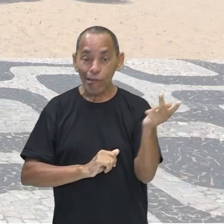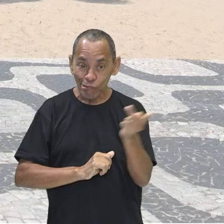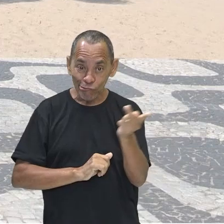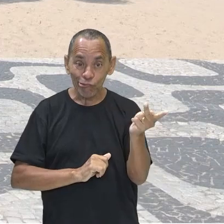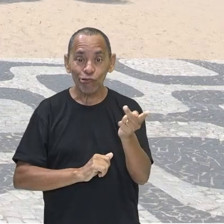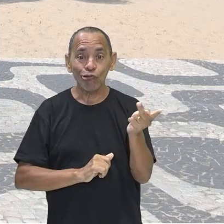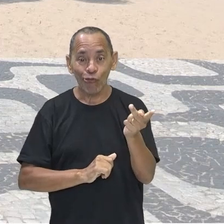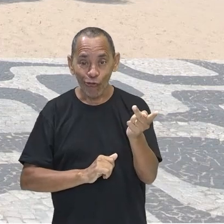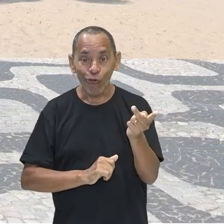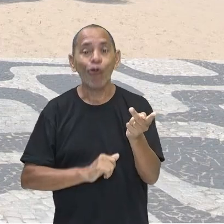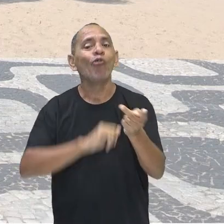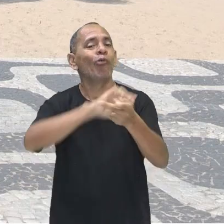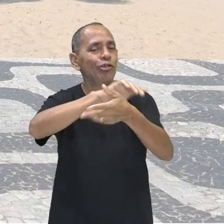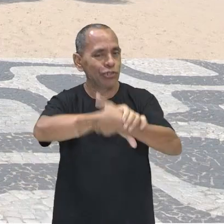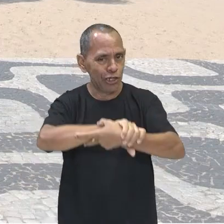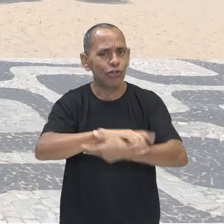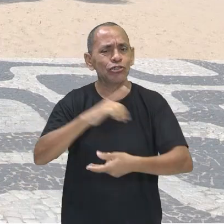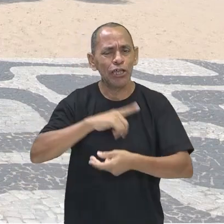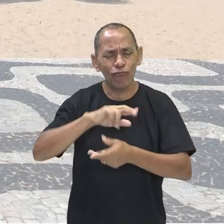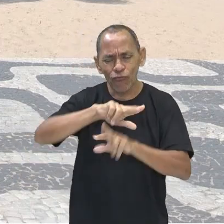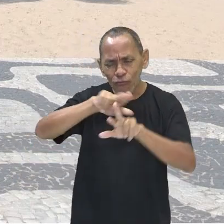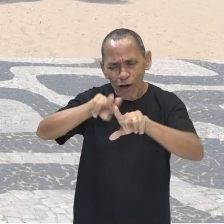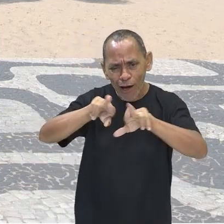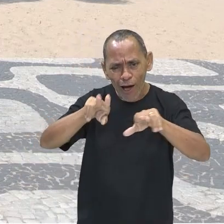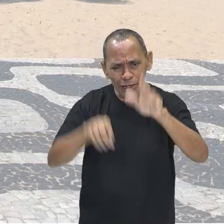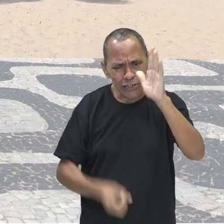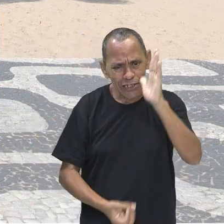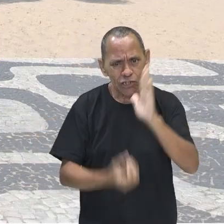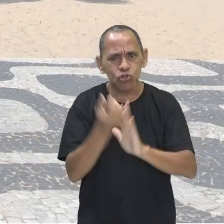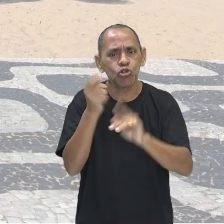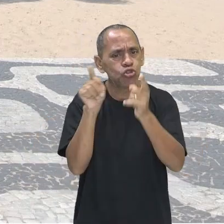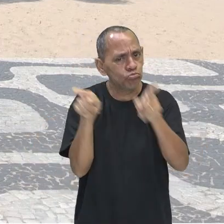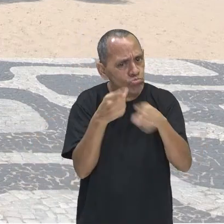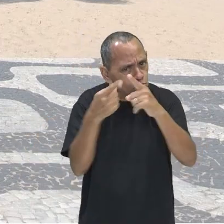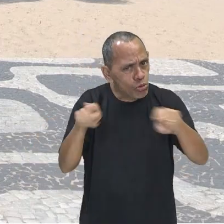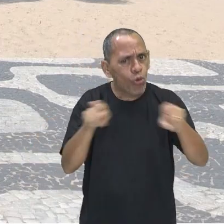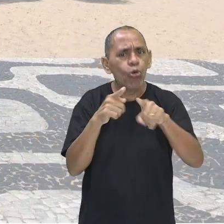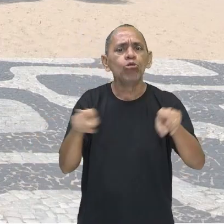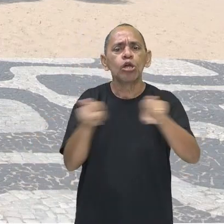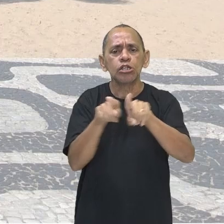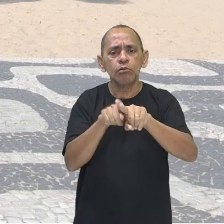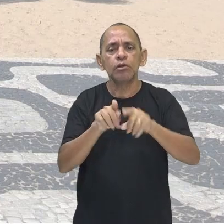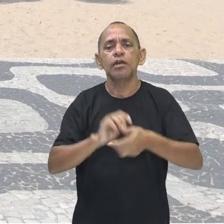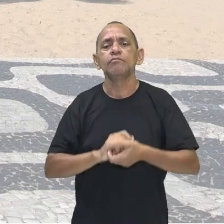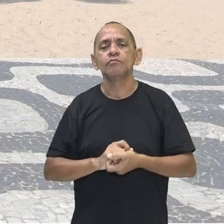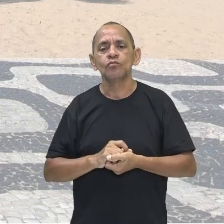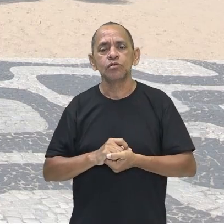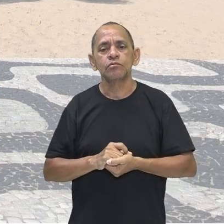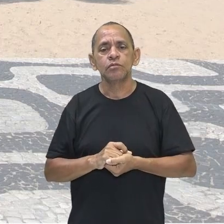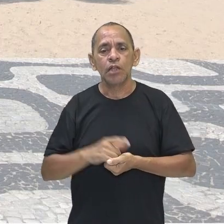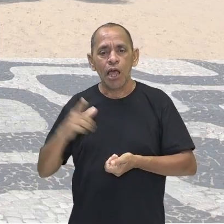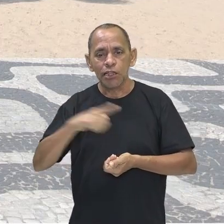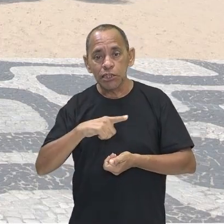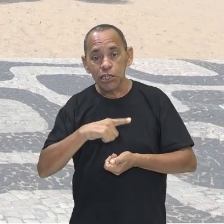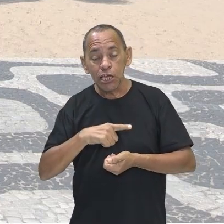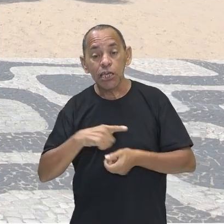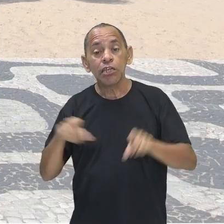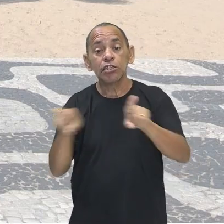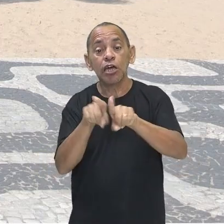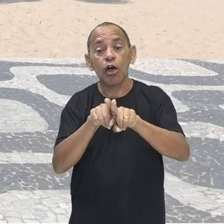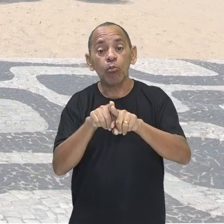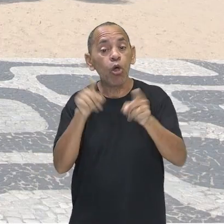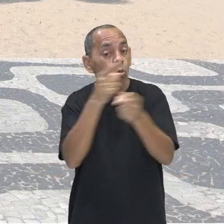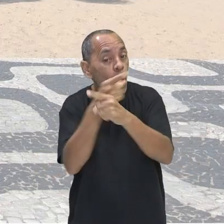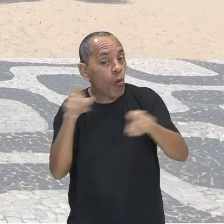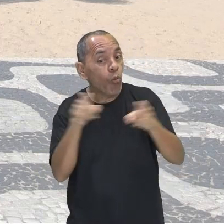músicas escritas. Tom Jobim e Vinícius também tem um musical que eu acho muito interessante, que é a Arca de Noé, que tem